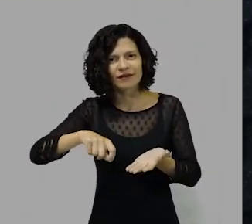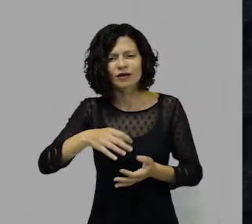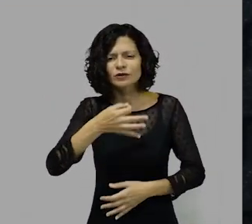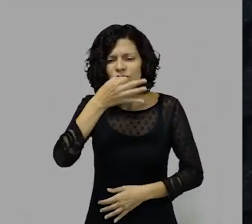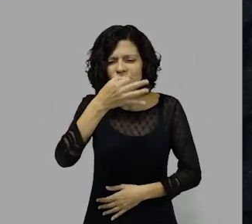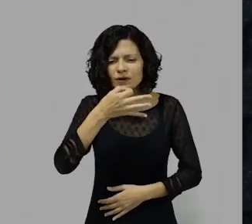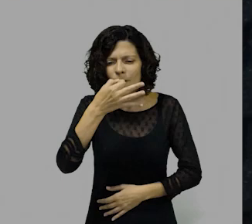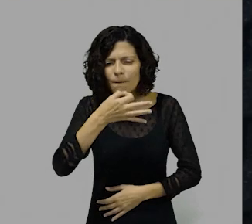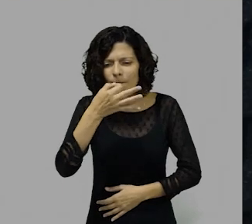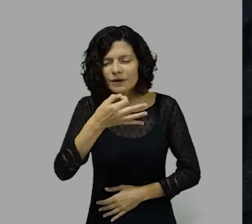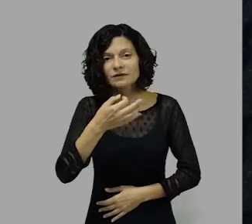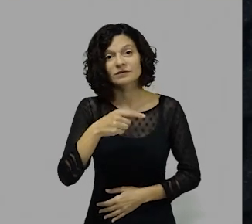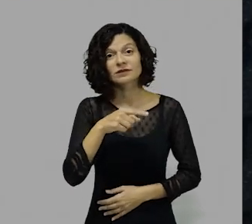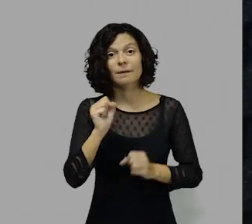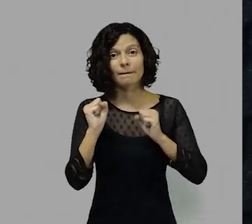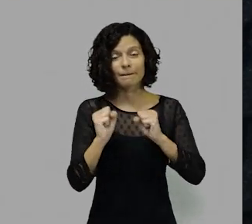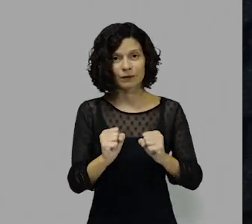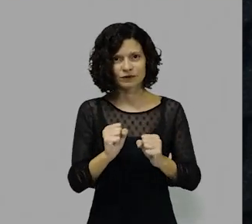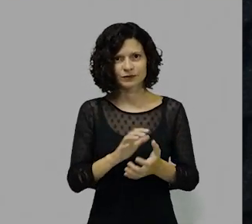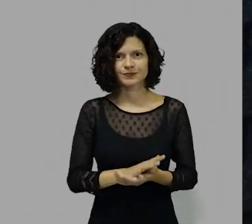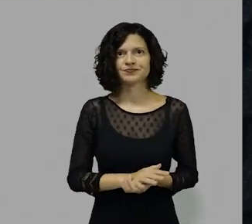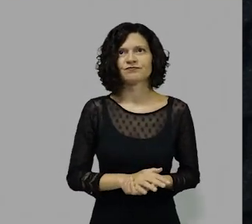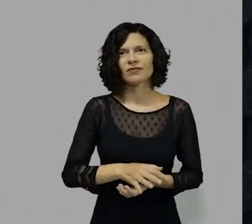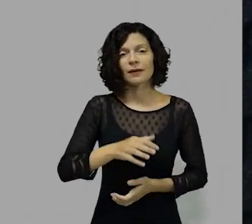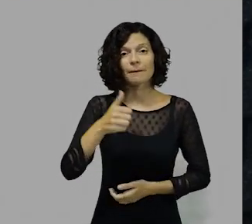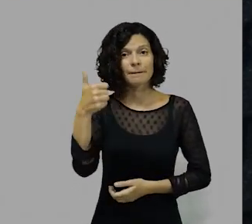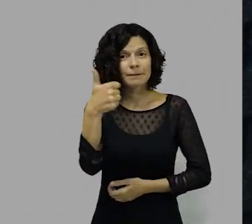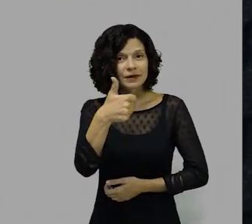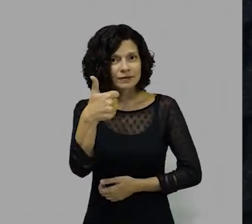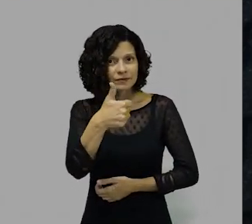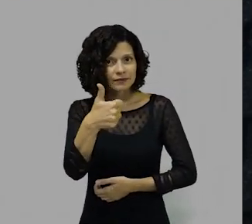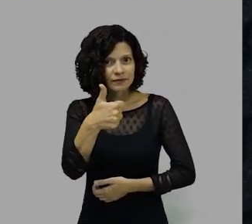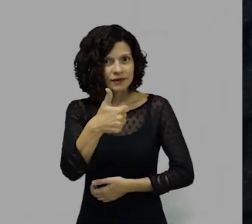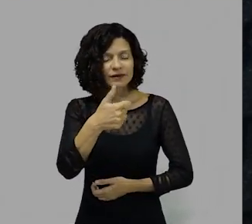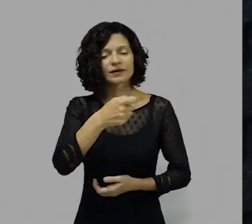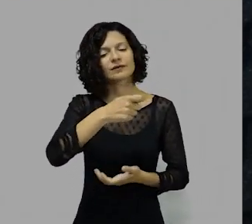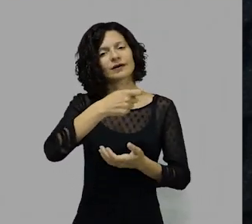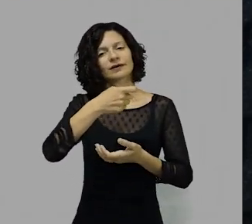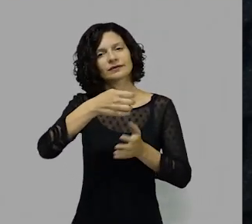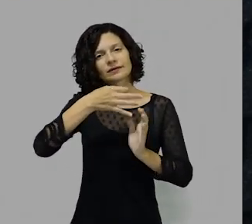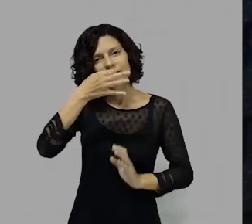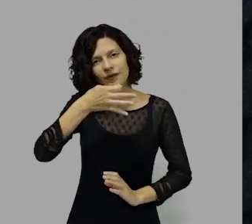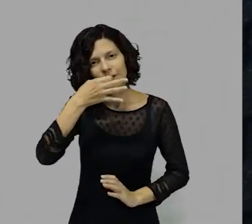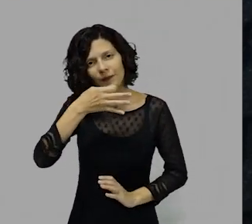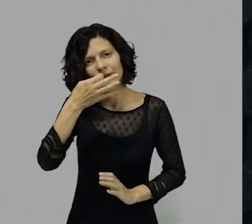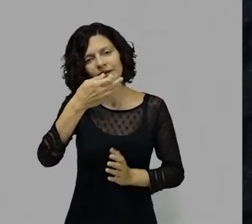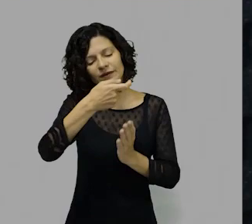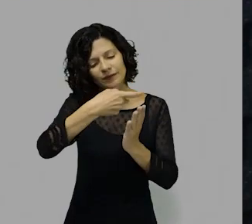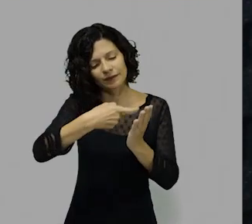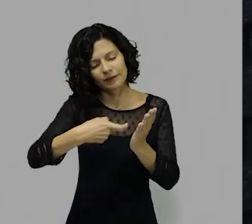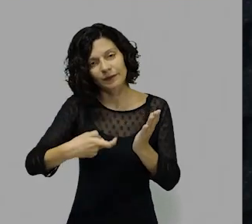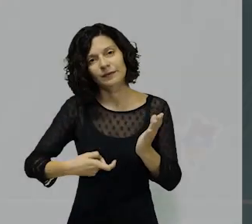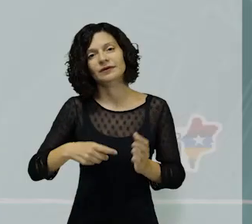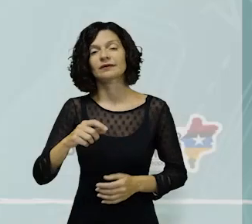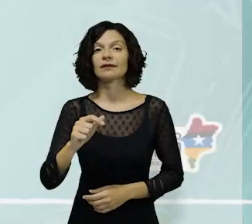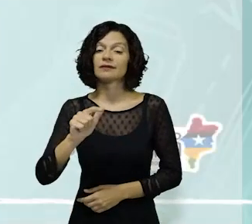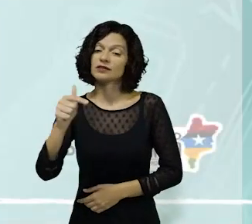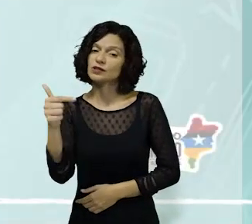vai citar first, primeiro, second, segundo, e aí você vai fazendo seu